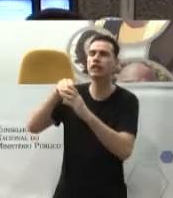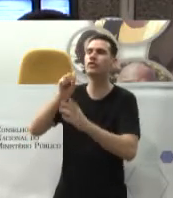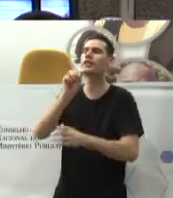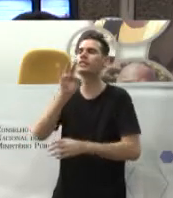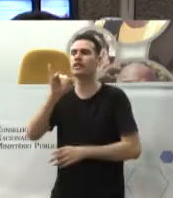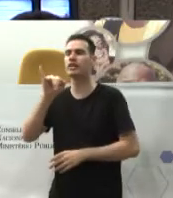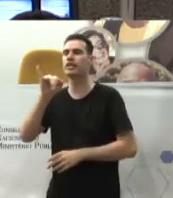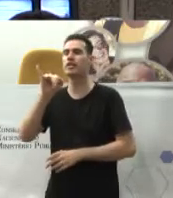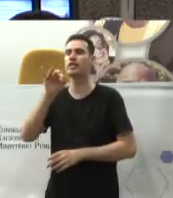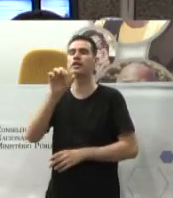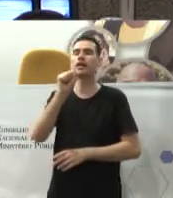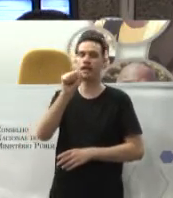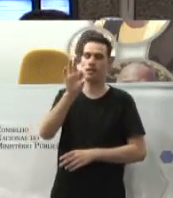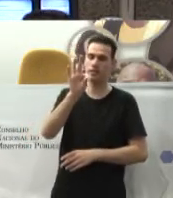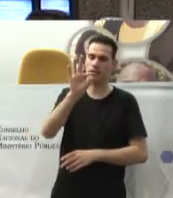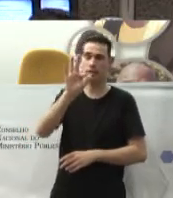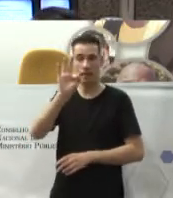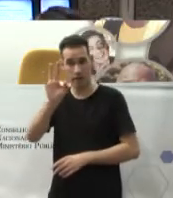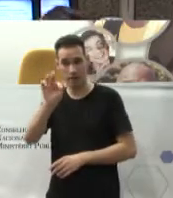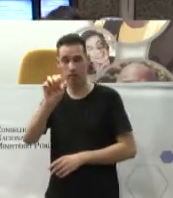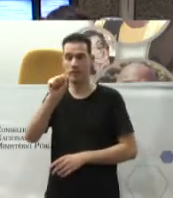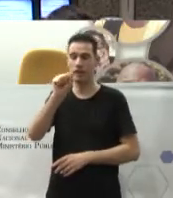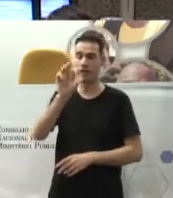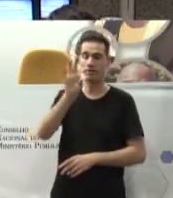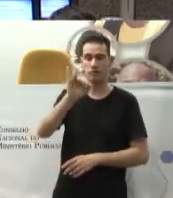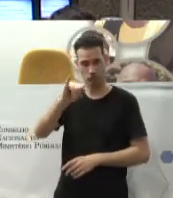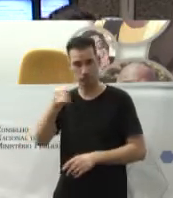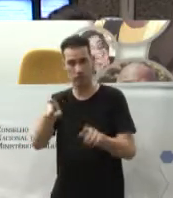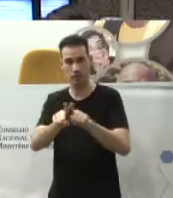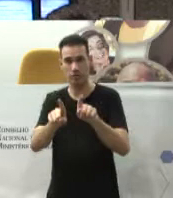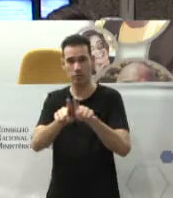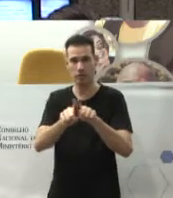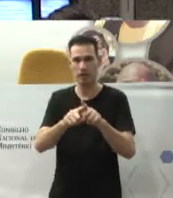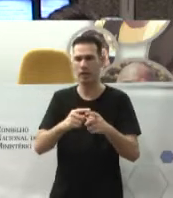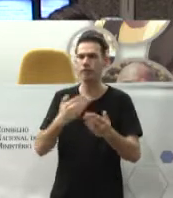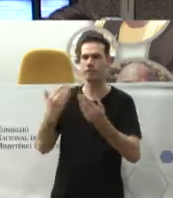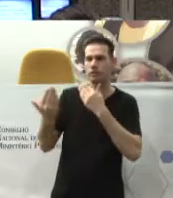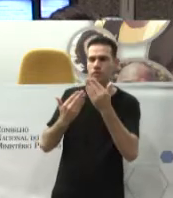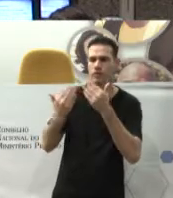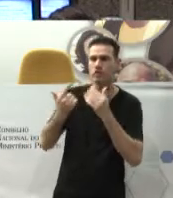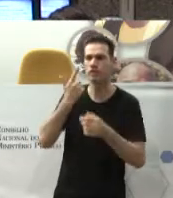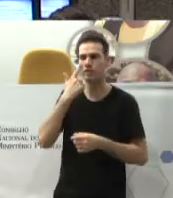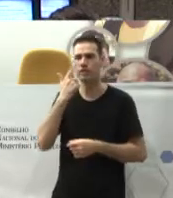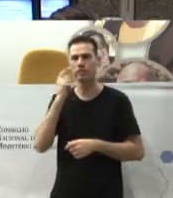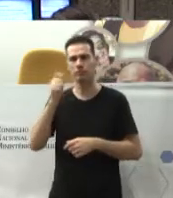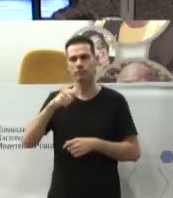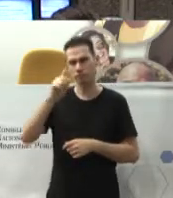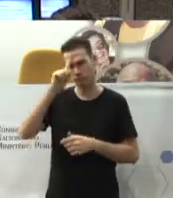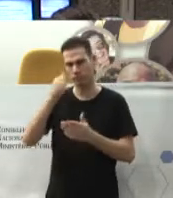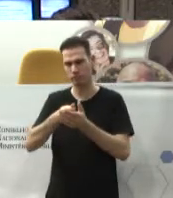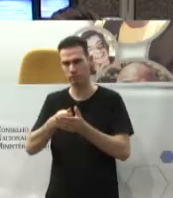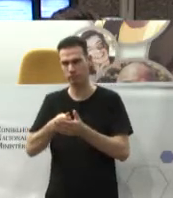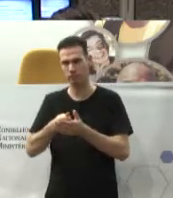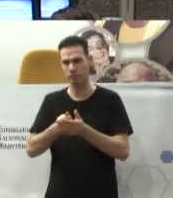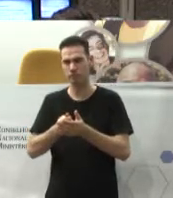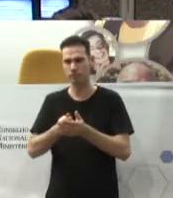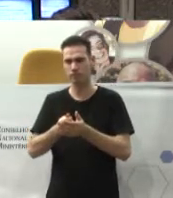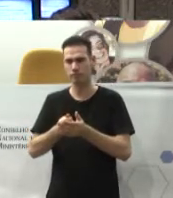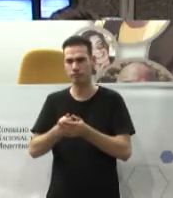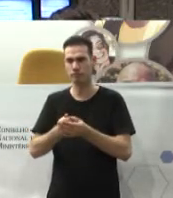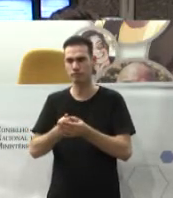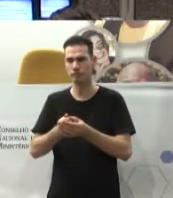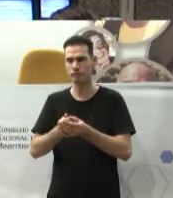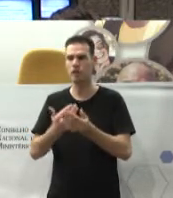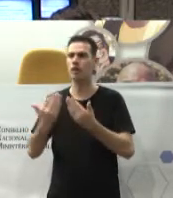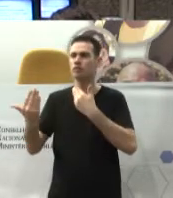STJ. Então, a gente faz uma atuação no âmbito dos tribunais superiores para conseguir uma